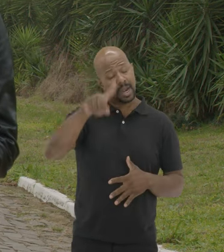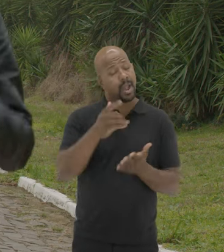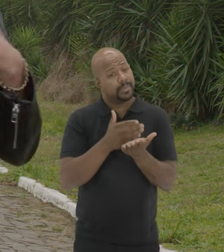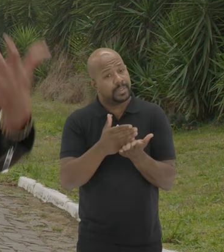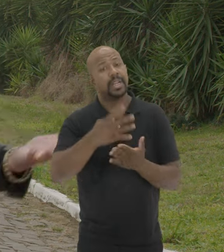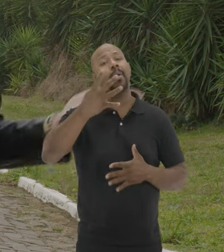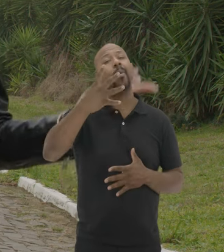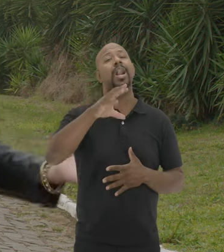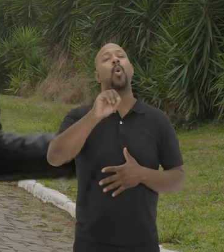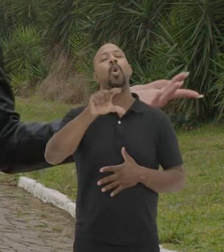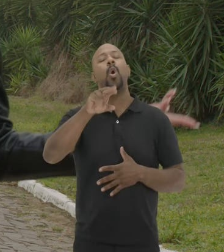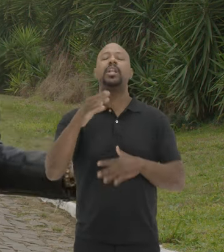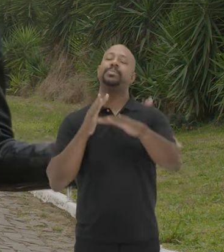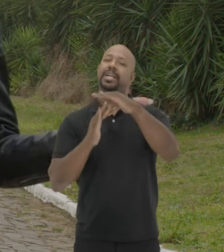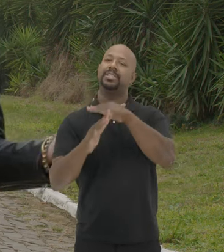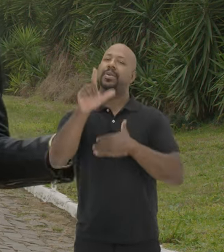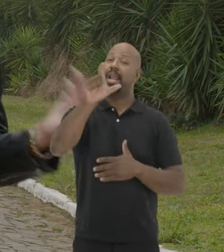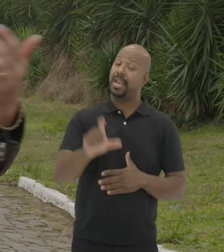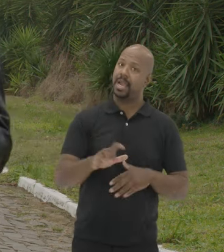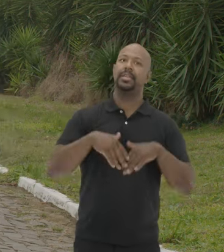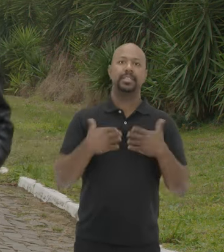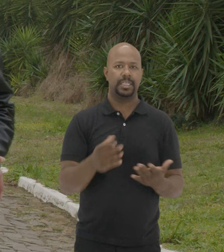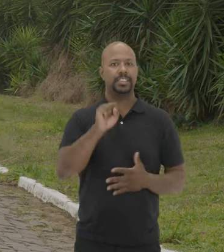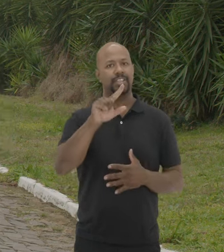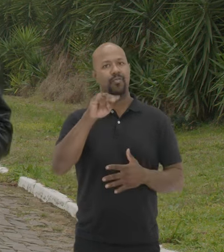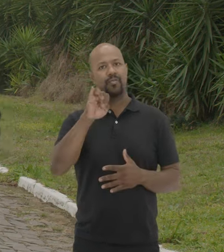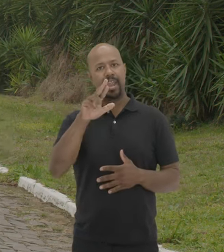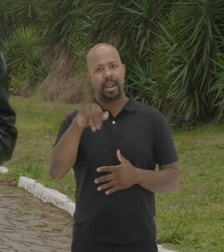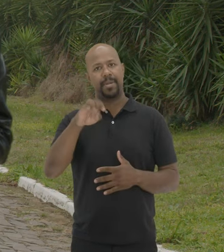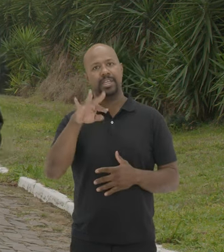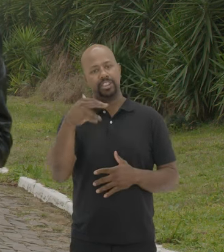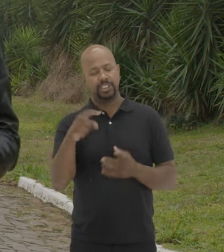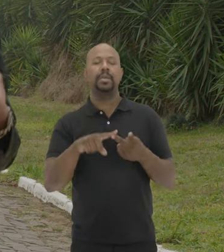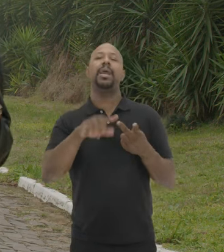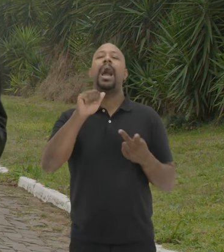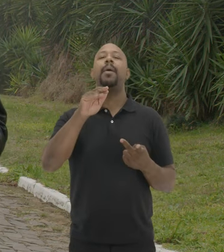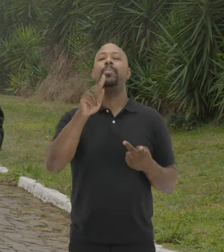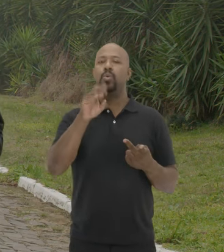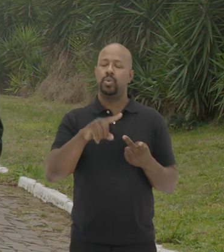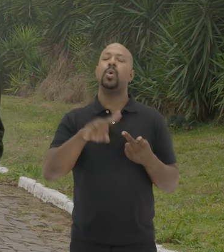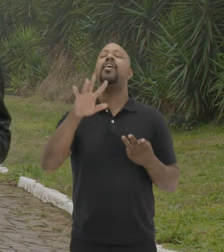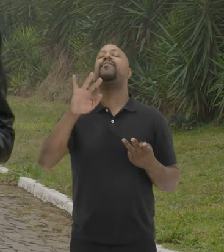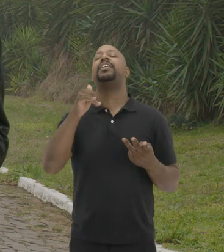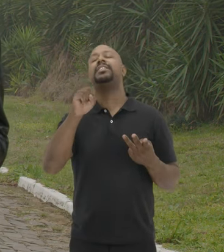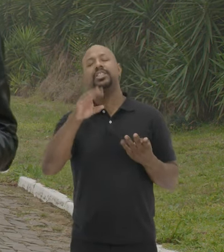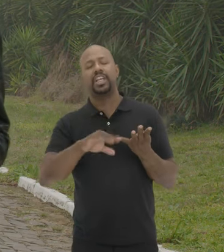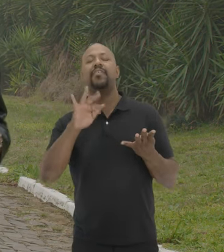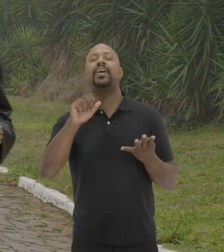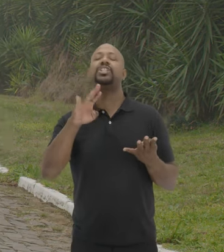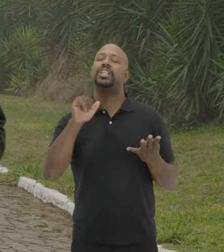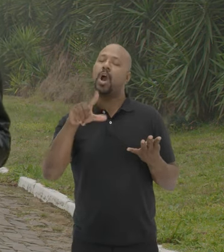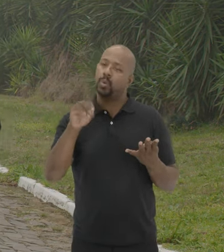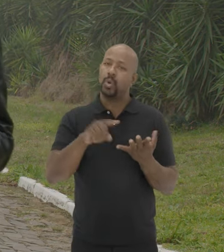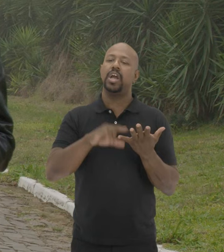o princípio da quarta colônia de imigração italiana, que além de Silveira Martins, também é formada por Agudo, Dona Francisca,